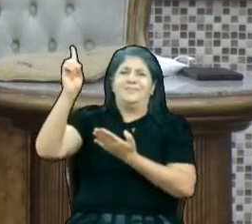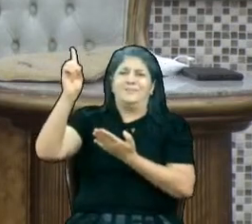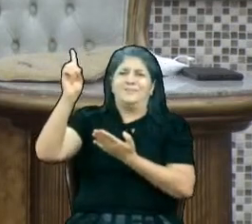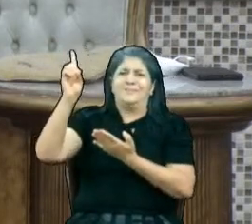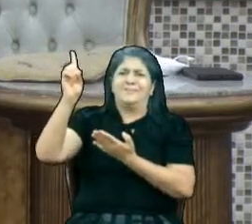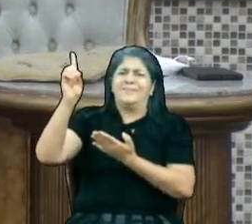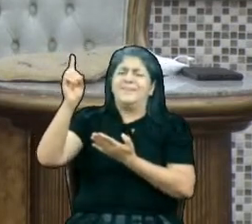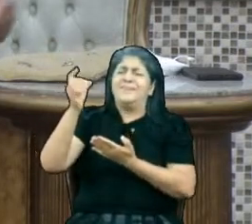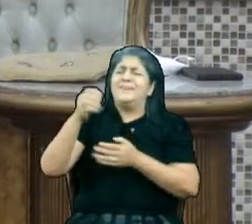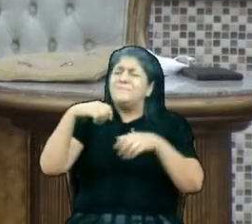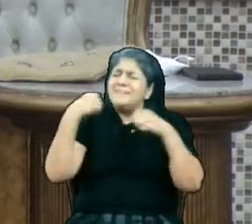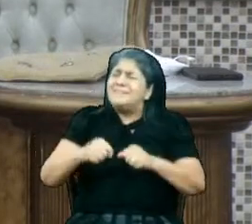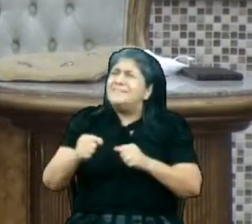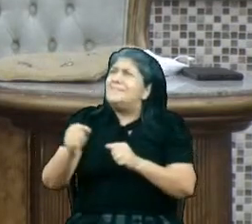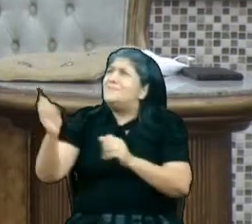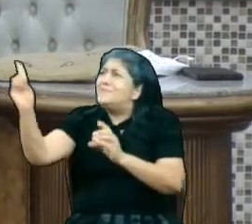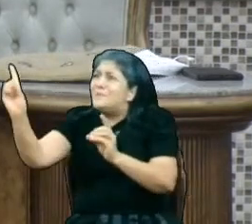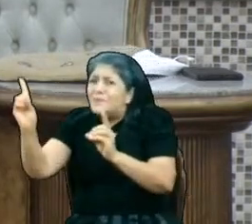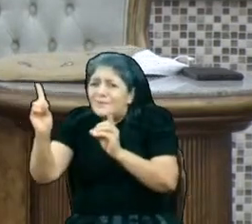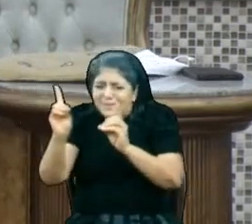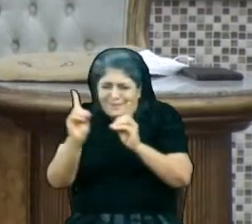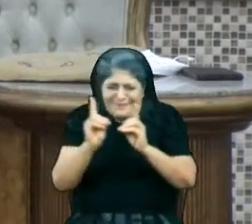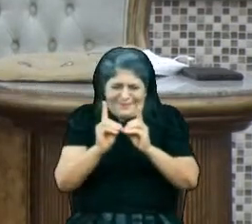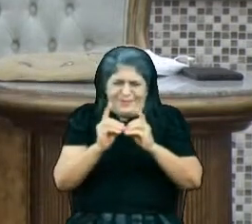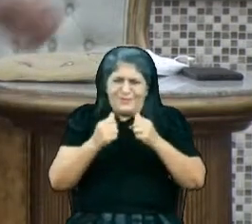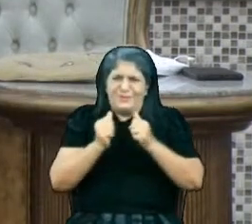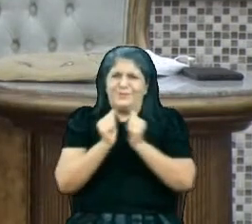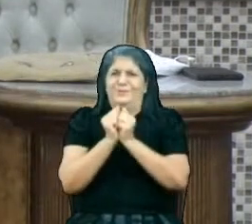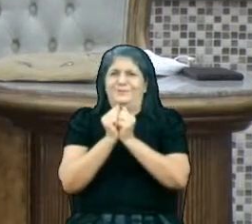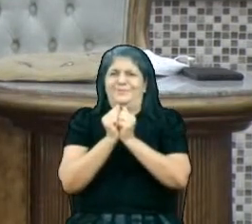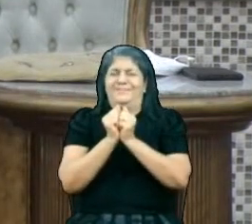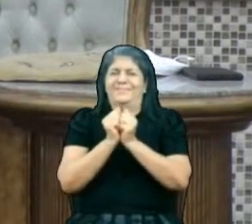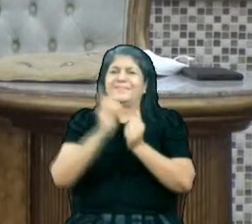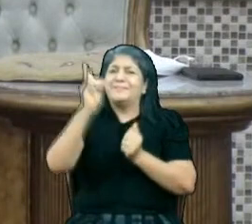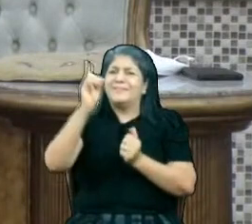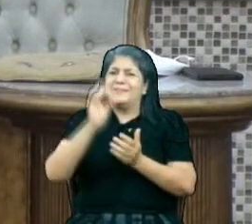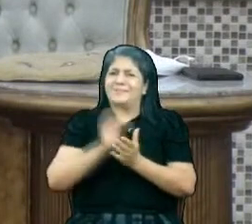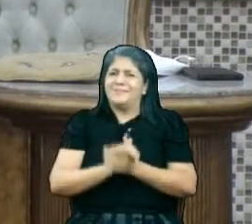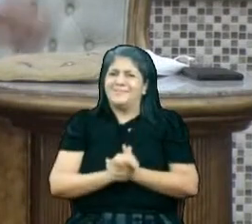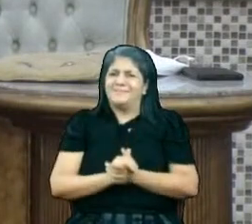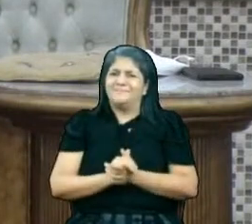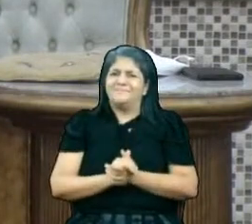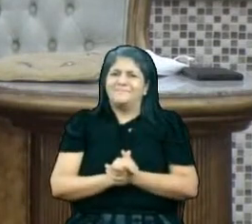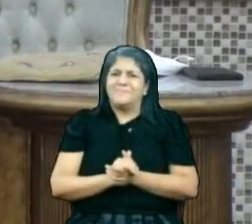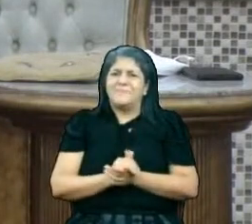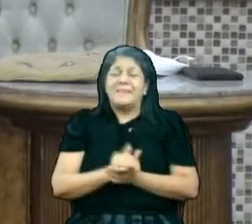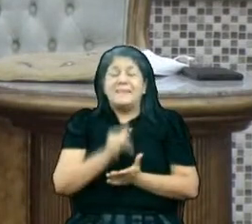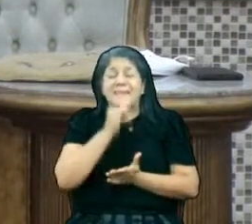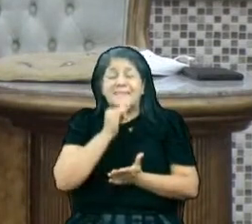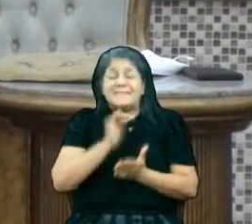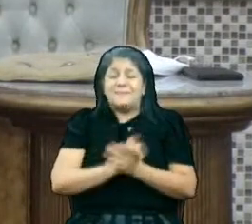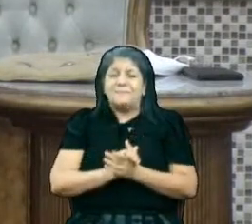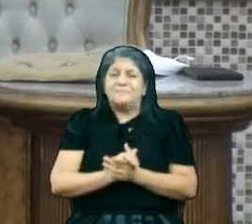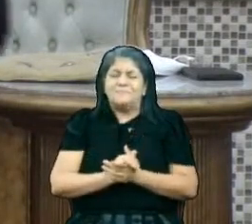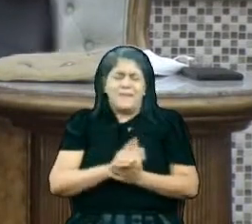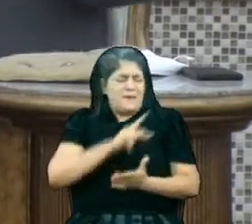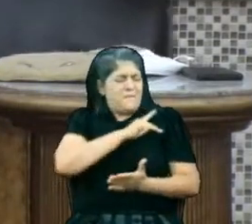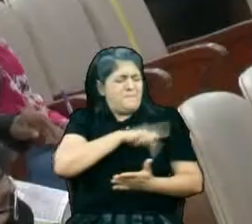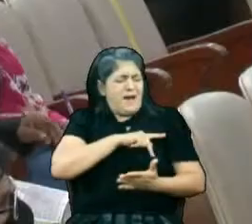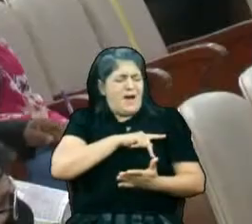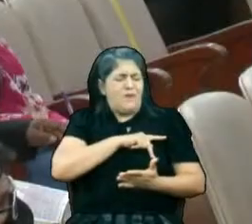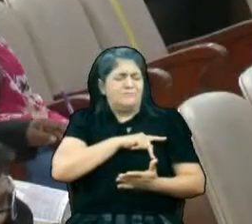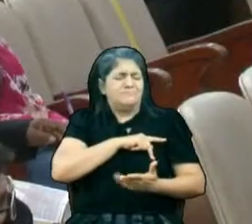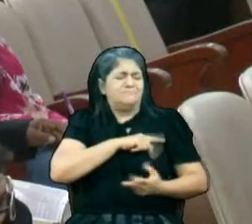aos Filipenses aqui chamada a carta da Alegria ou nós sempre nos referimos a isso a carta da Alegria Paulo